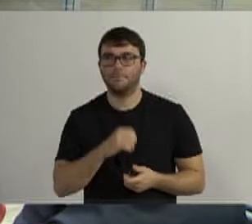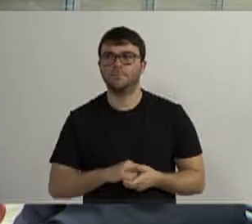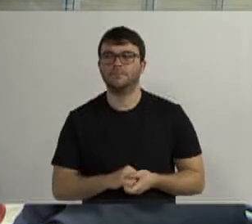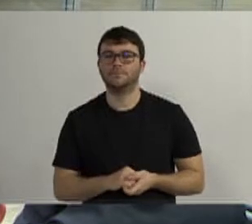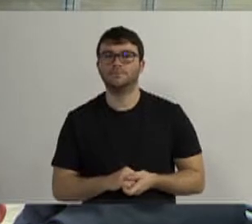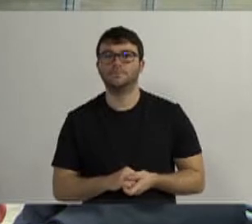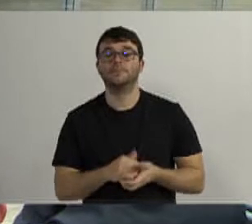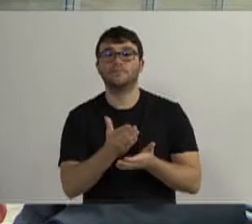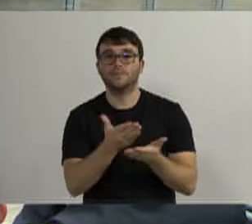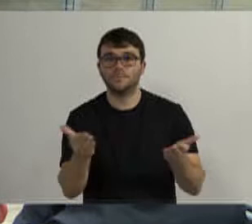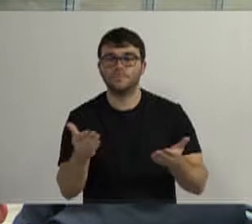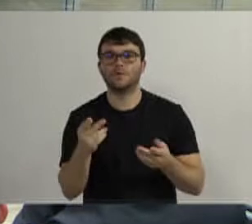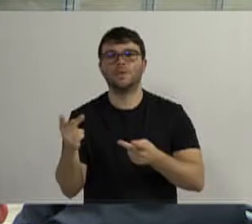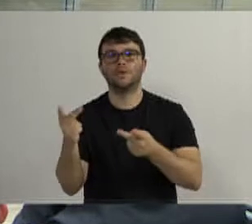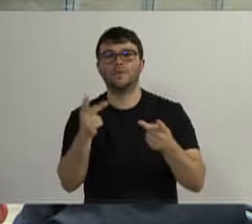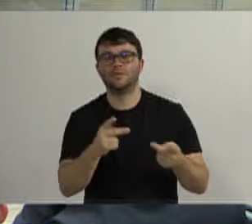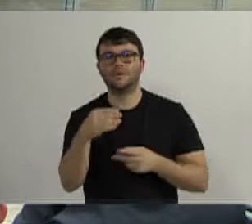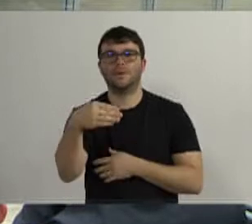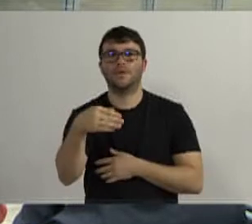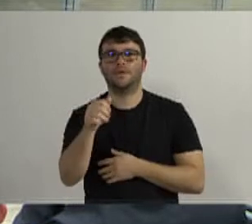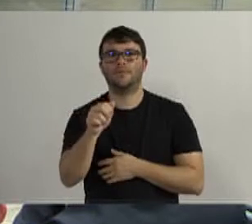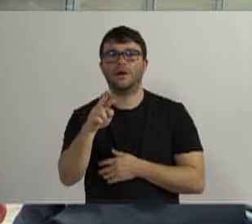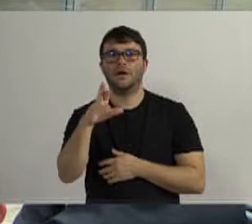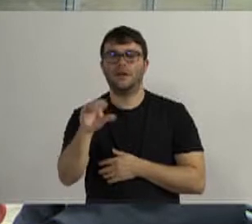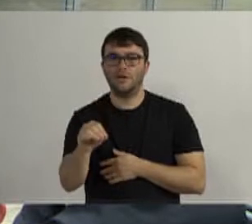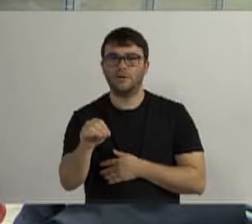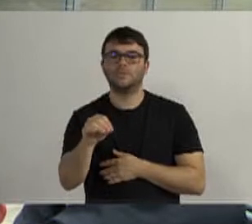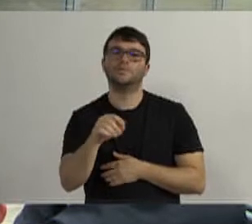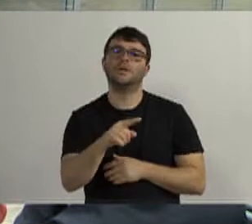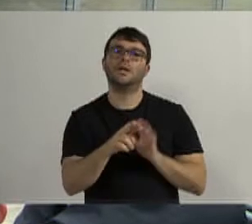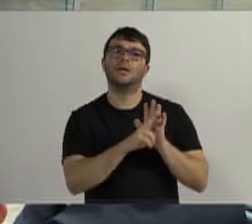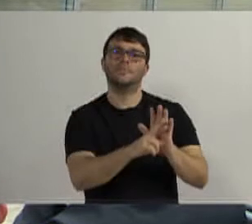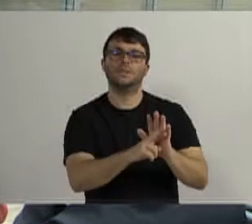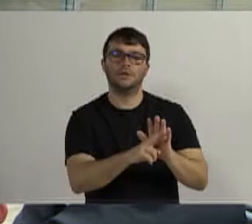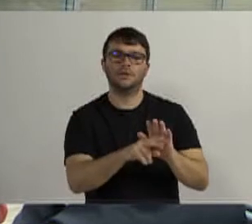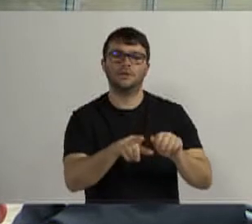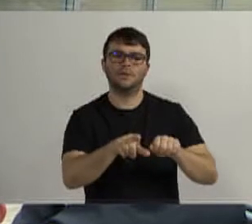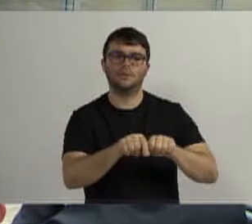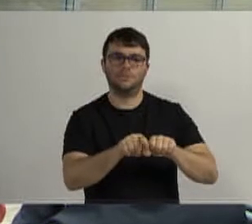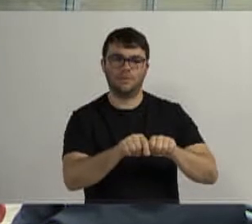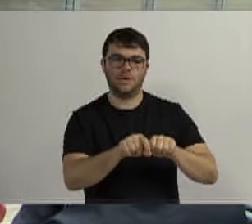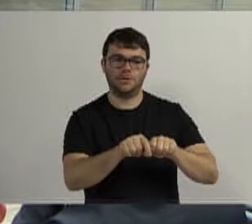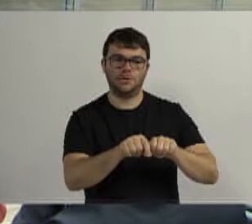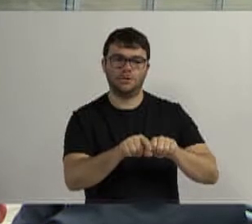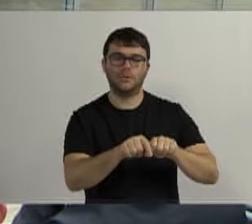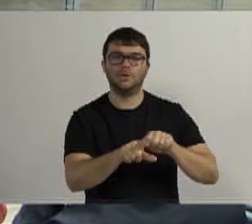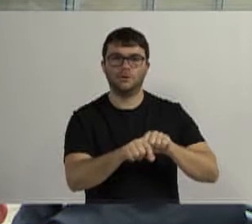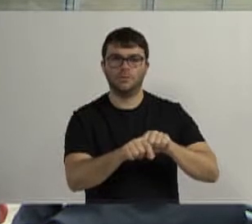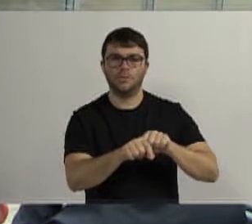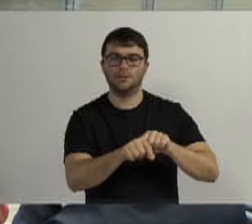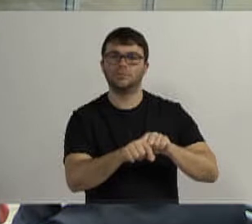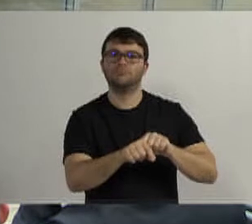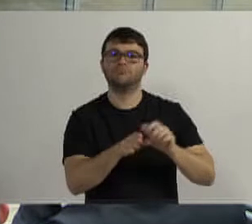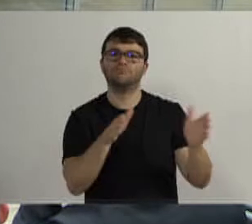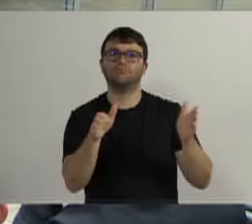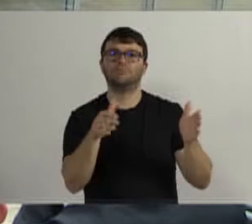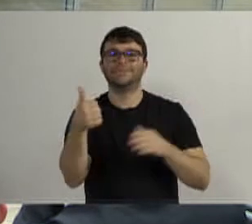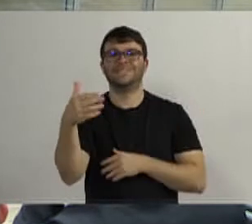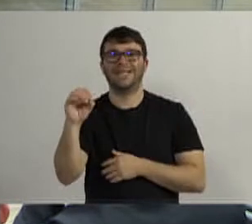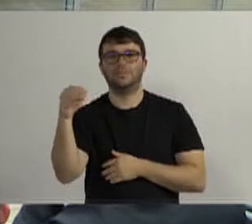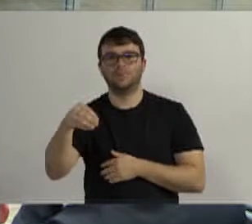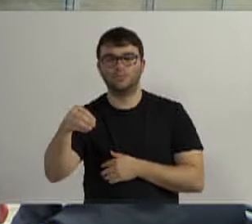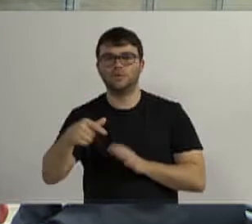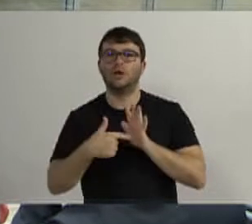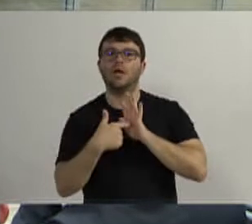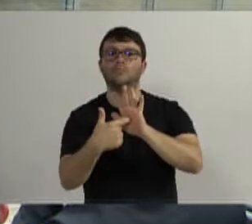às vezes eu vou convidar aqui o Mauro que representa a secretaria de educação vou dar a ele 10 minutos porque ele tem alguns